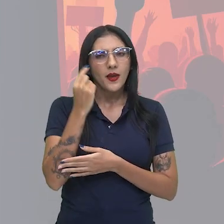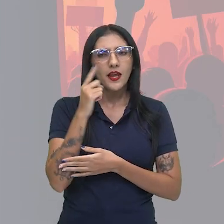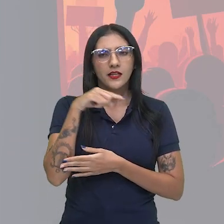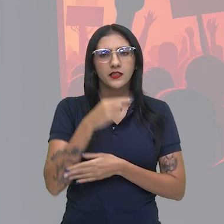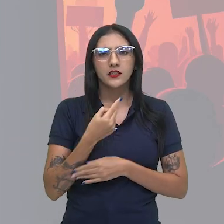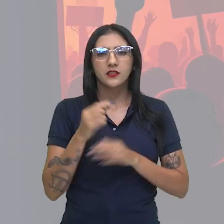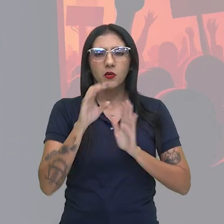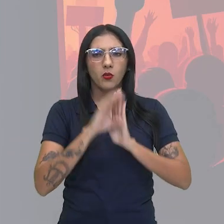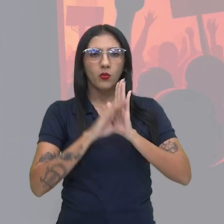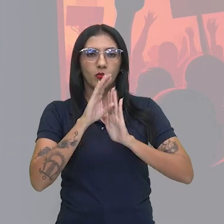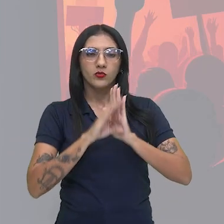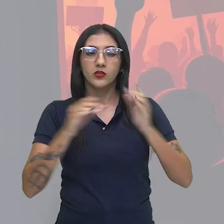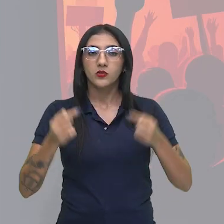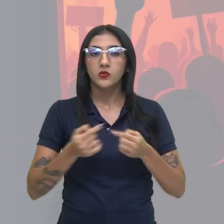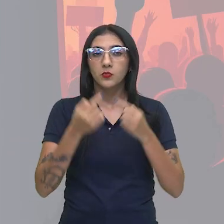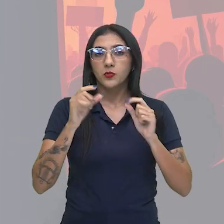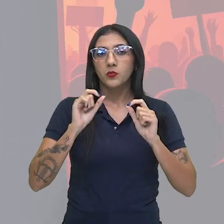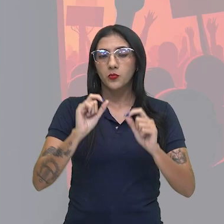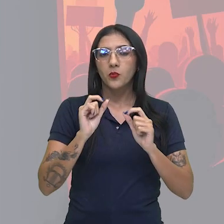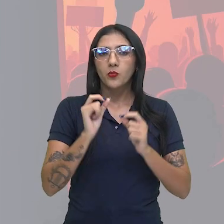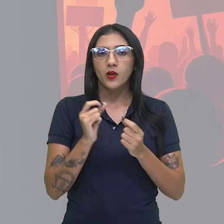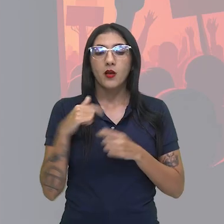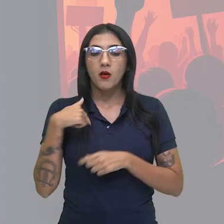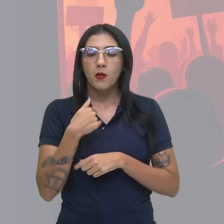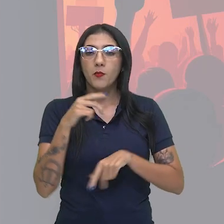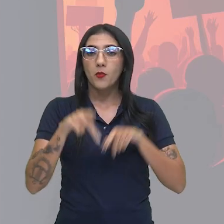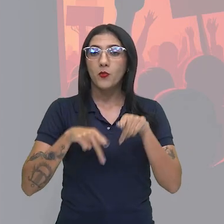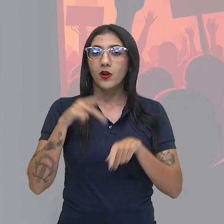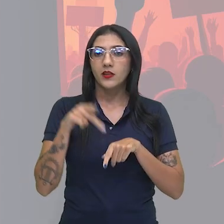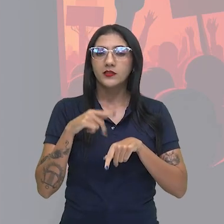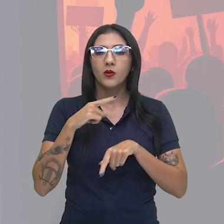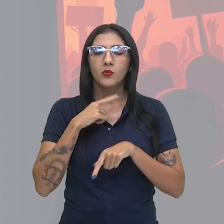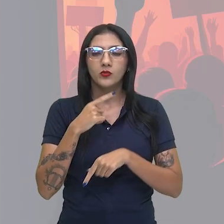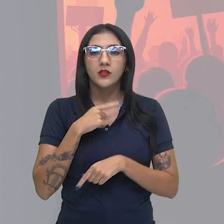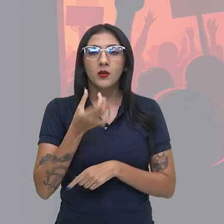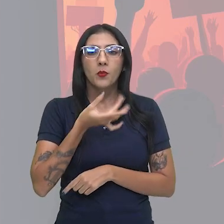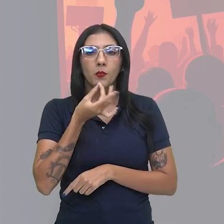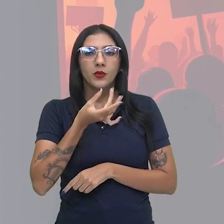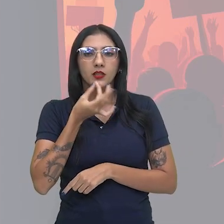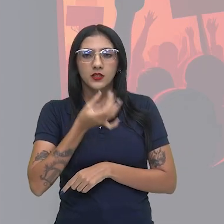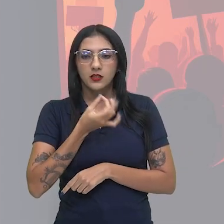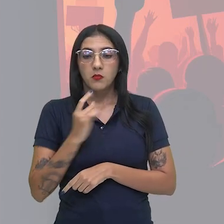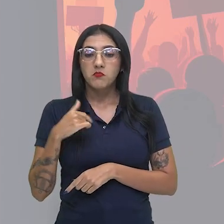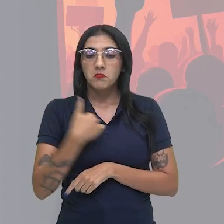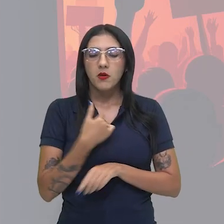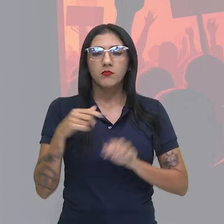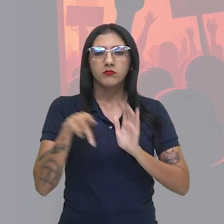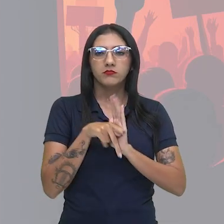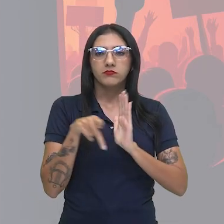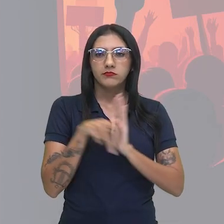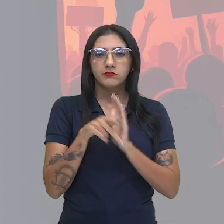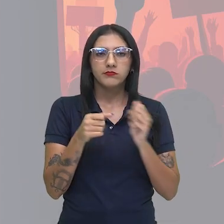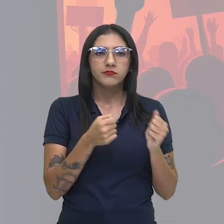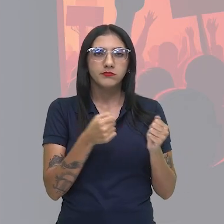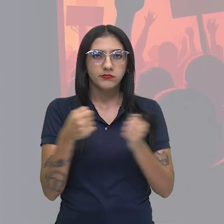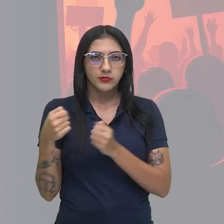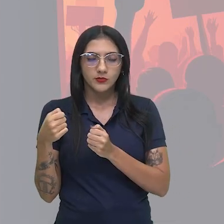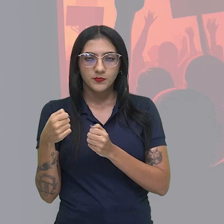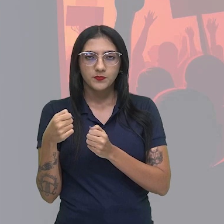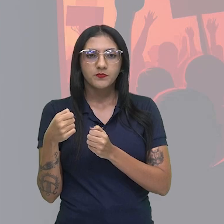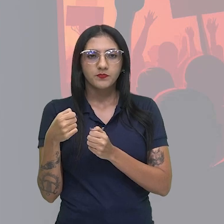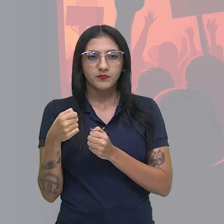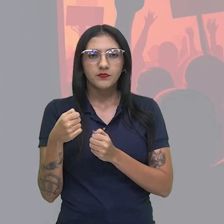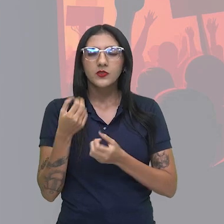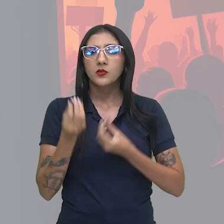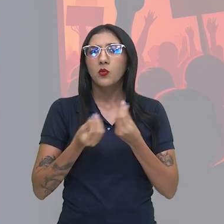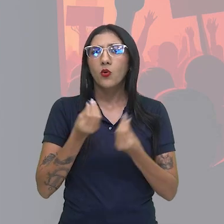Direito, nós estamos falando da soberania popular. O povo é o dono desse poder aí. Tá bom? Através